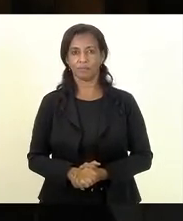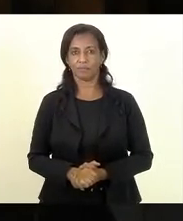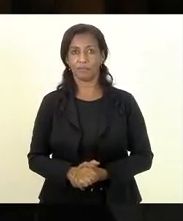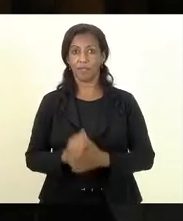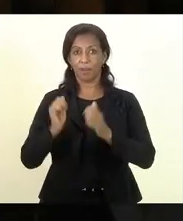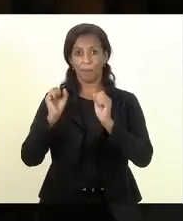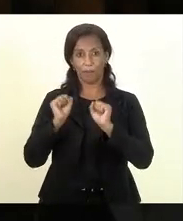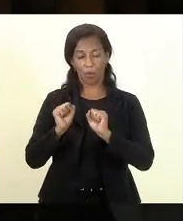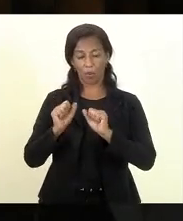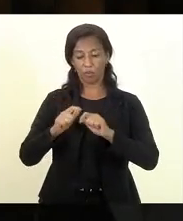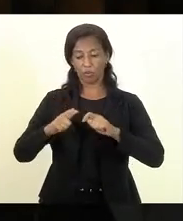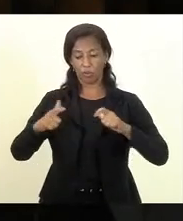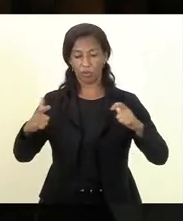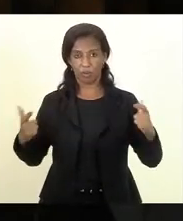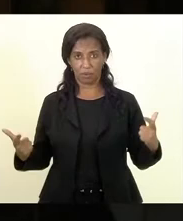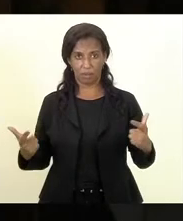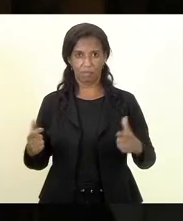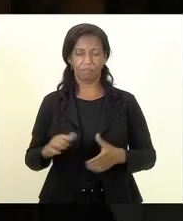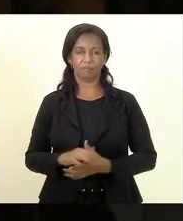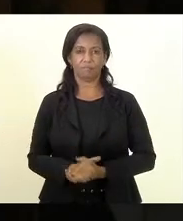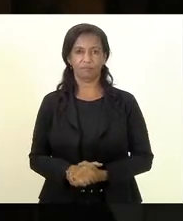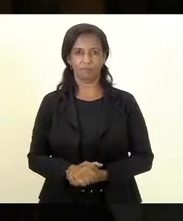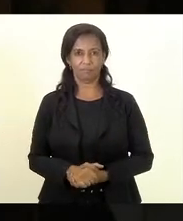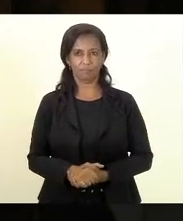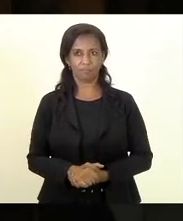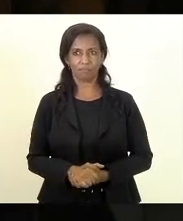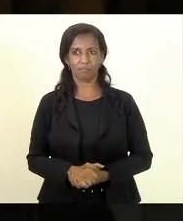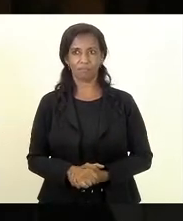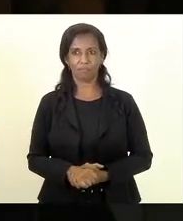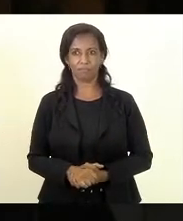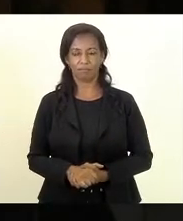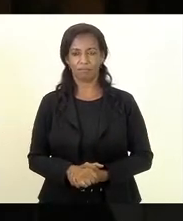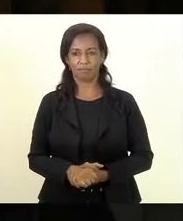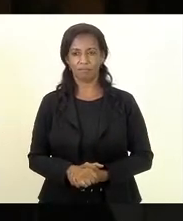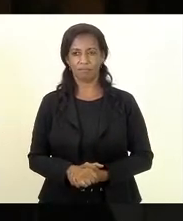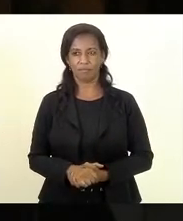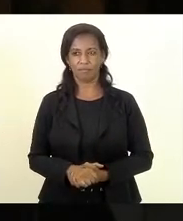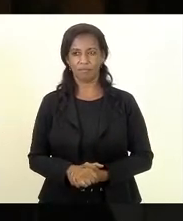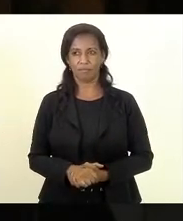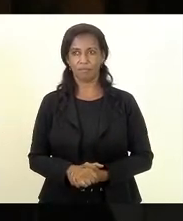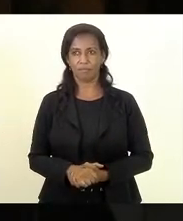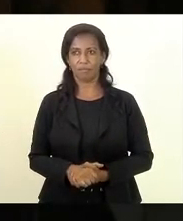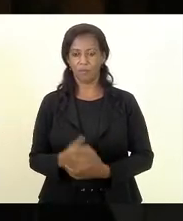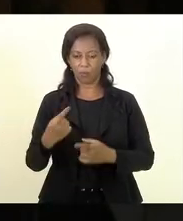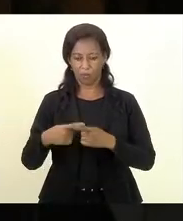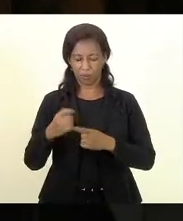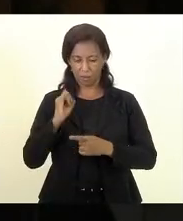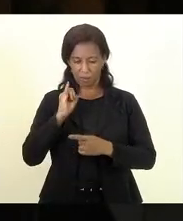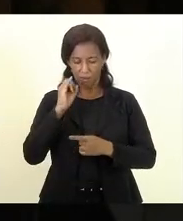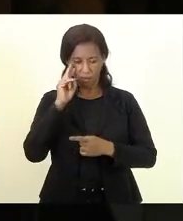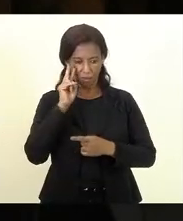pode aumentar, deputado Eliomar. Pode aumentar. Porque se a gente vê